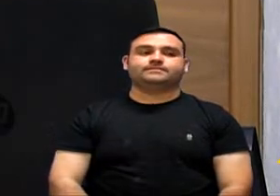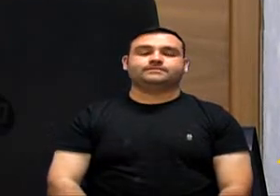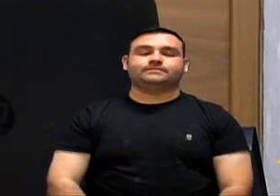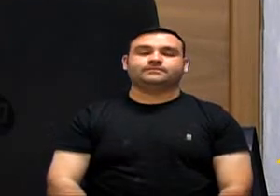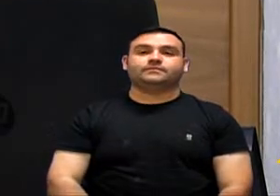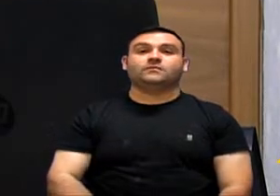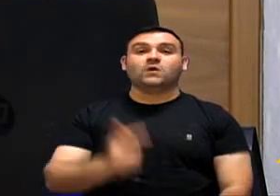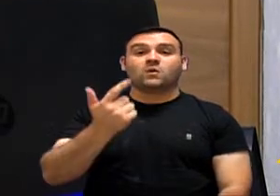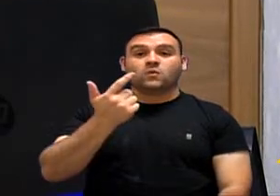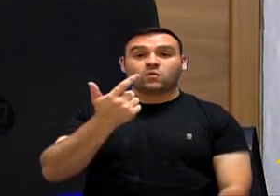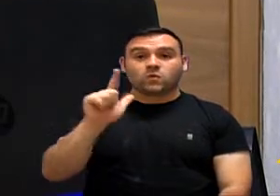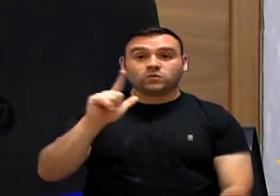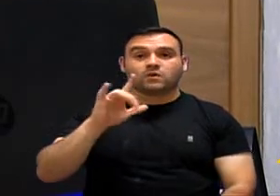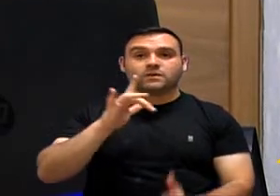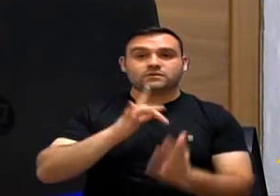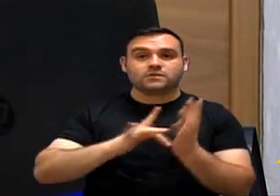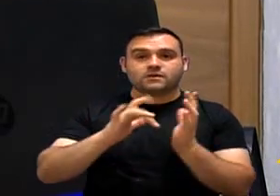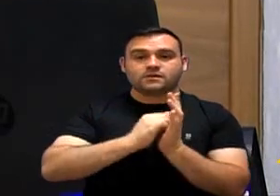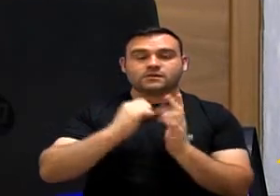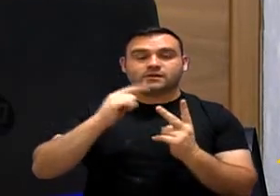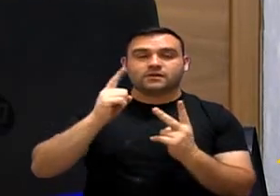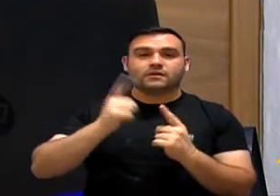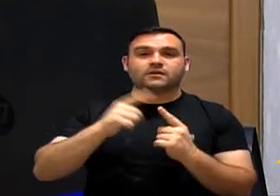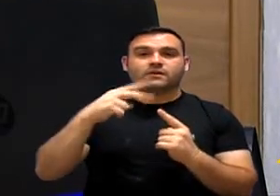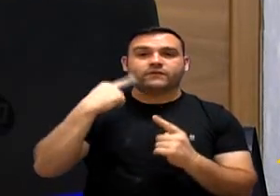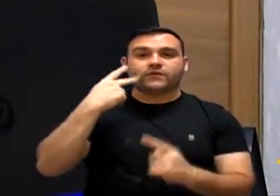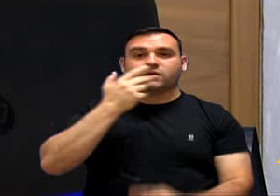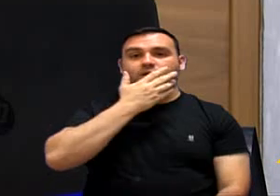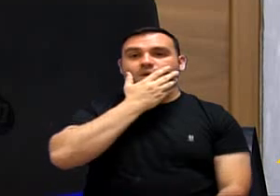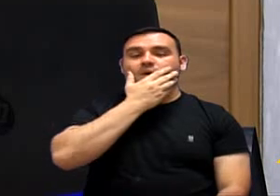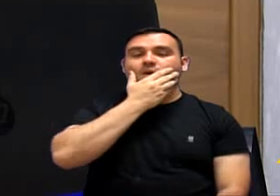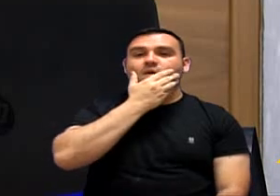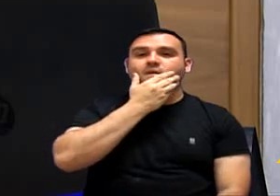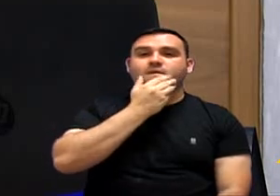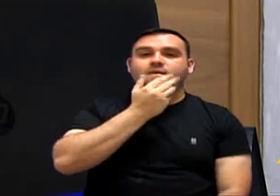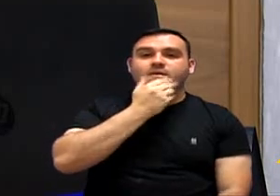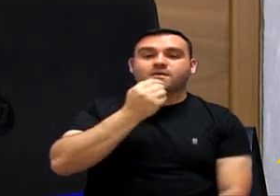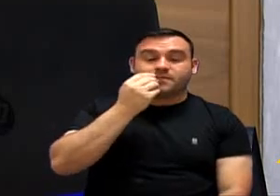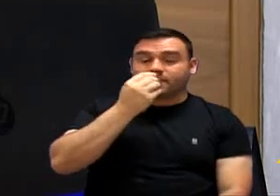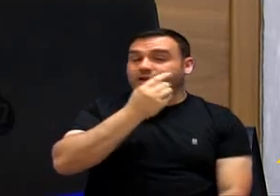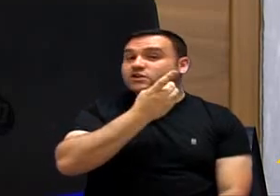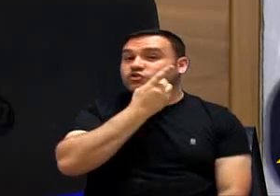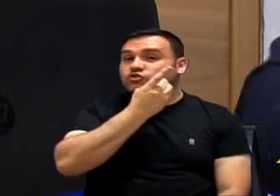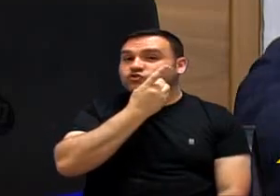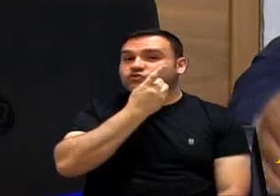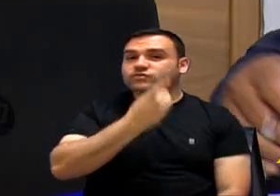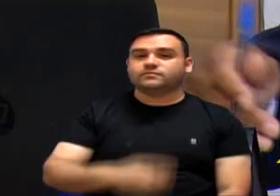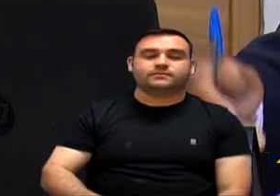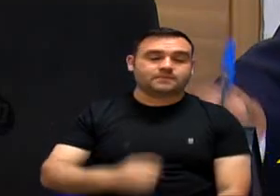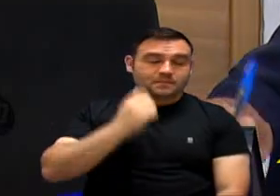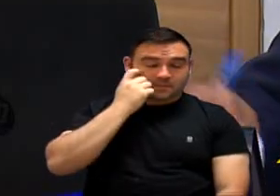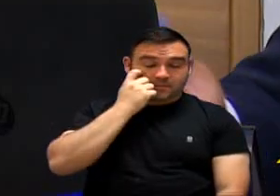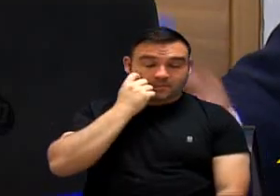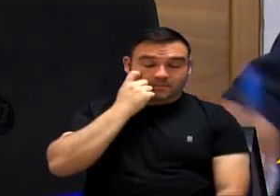o próximo escrito é o vereador é dele é